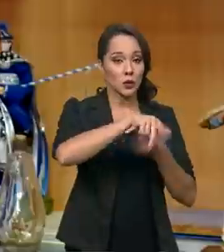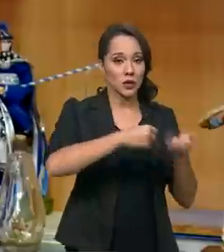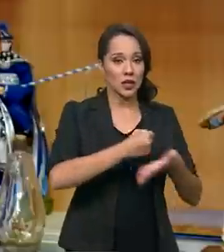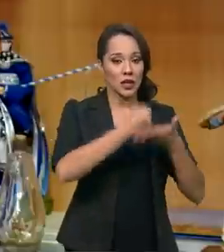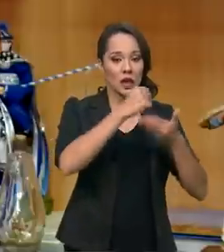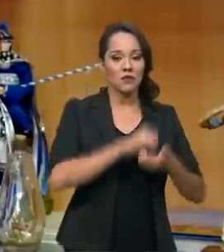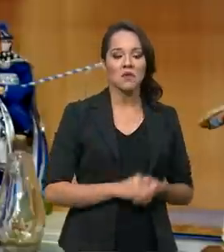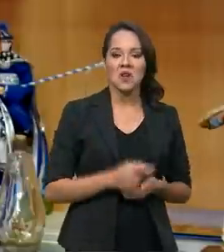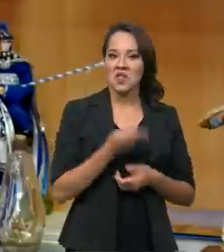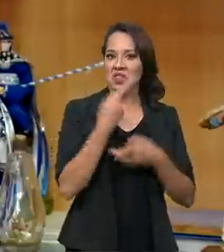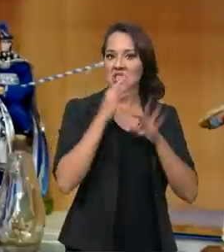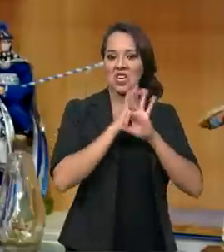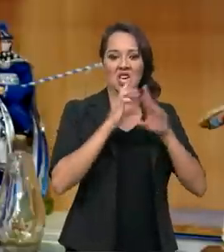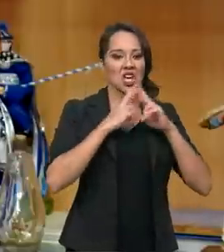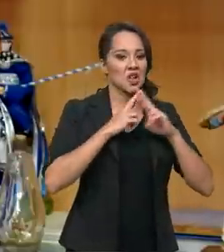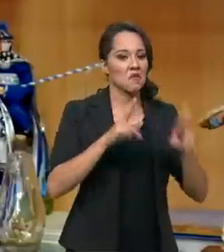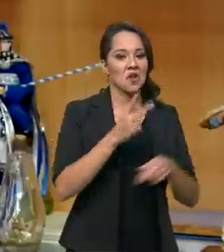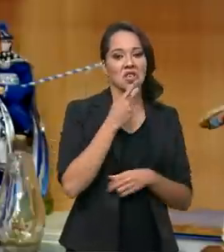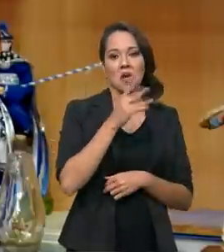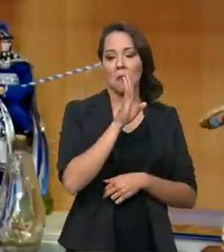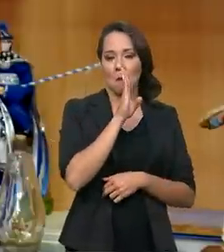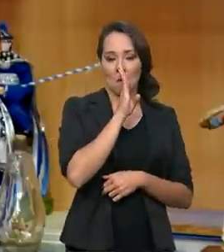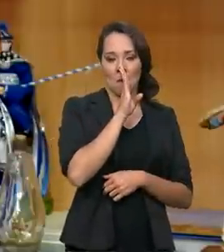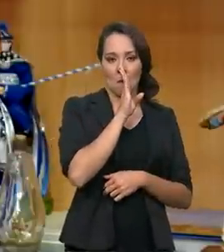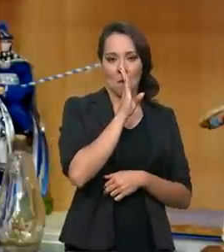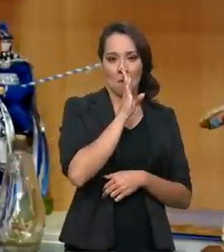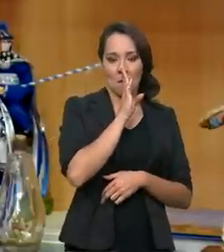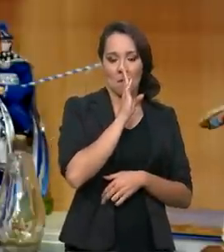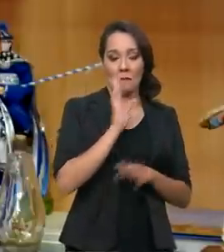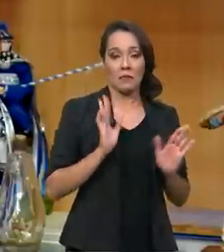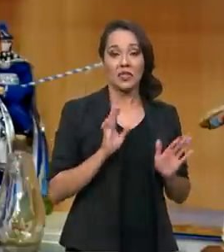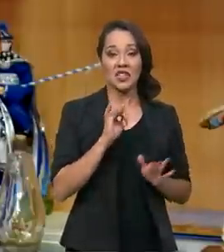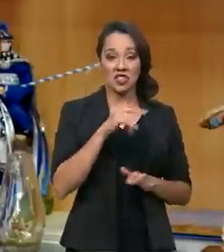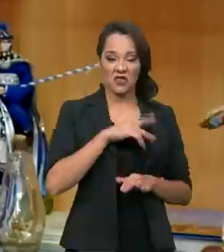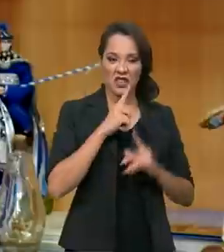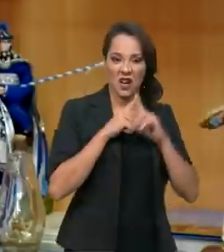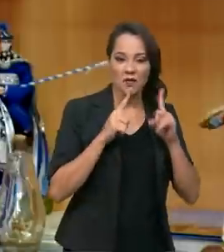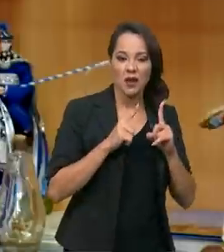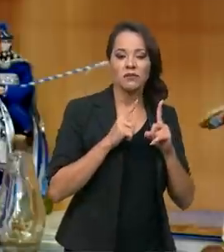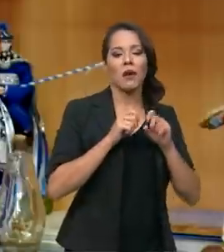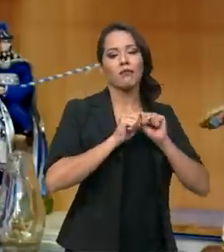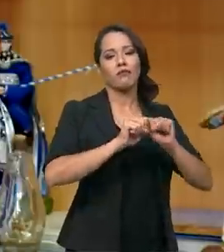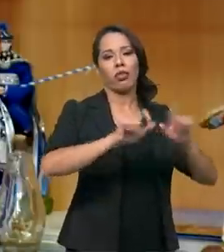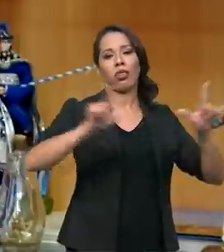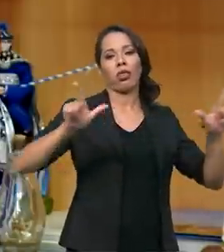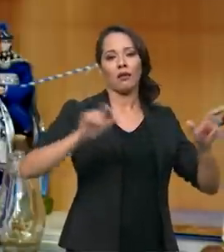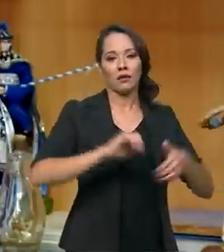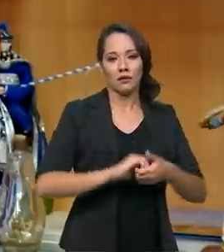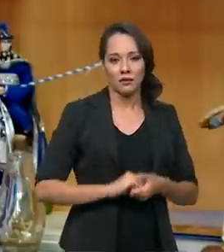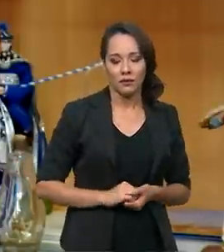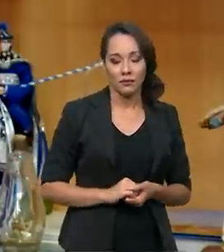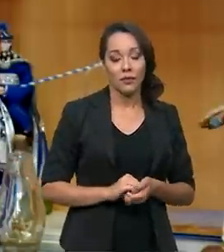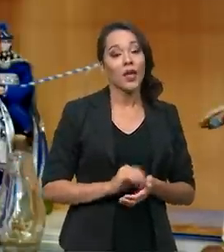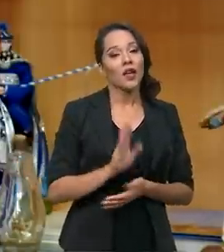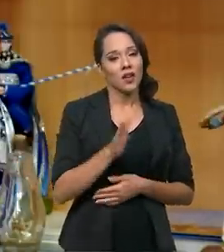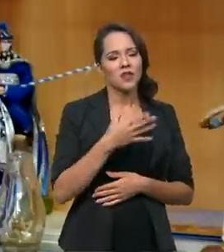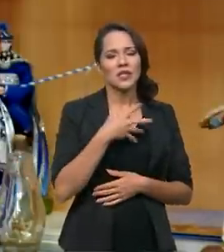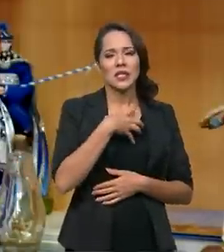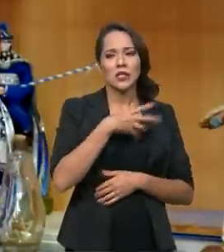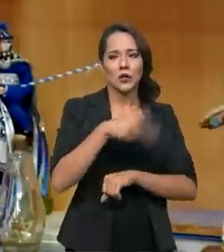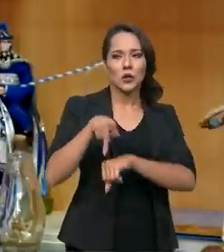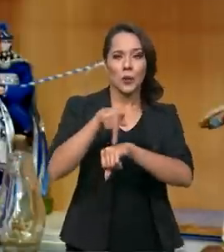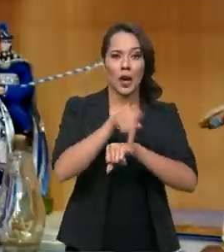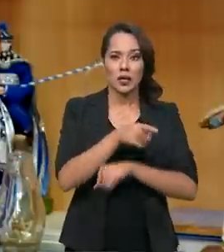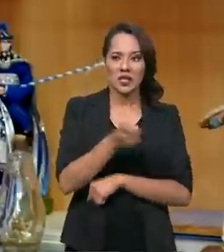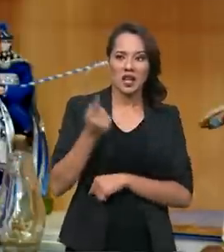sustentável e ninguém contestou ninguém falou ninguém saiu nada não falei nenhuma gafe que eu tivesse falado que ia sair em rede nacional né e a gente sente